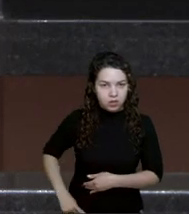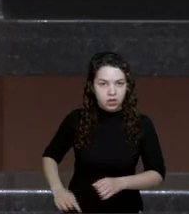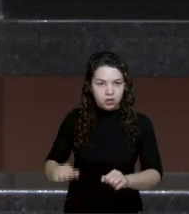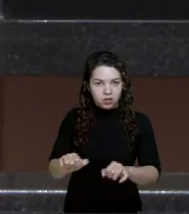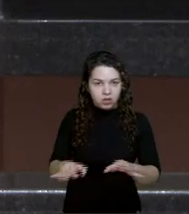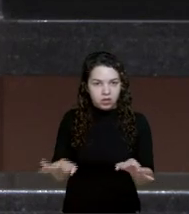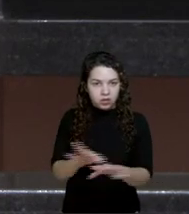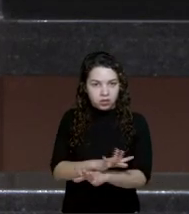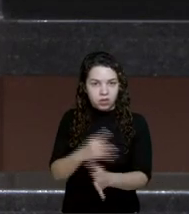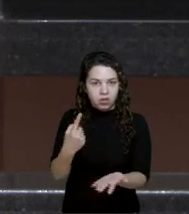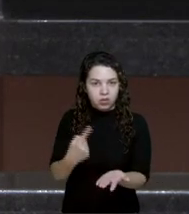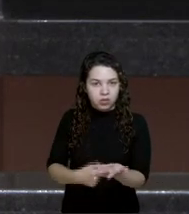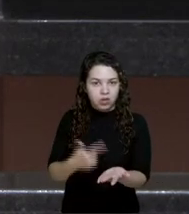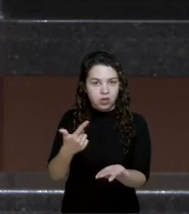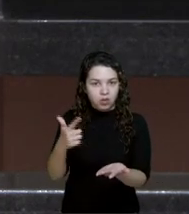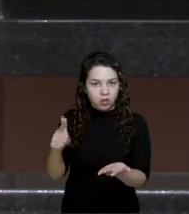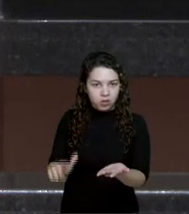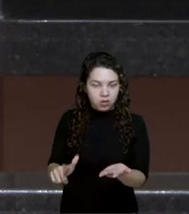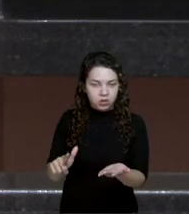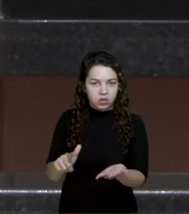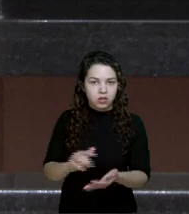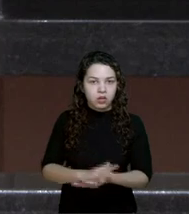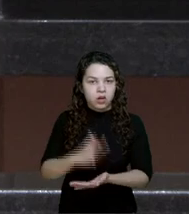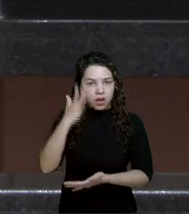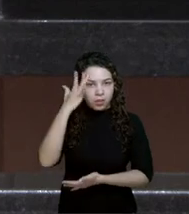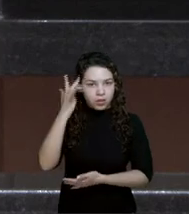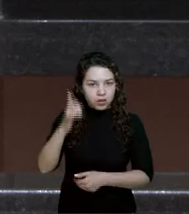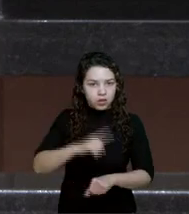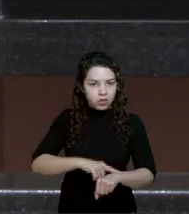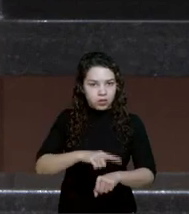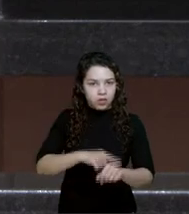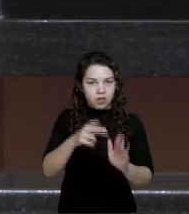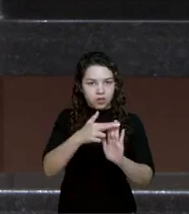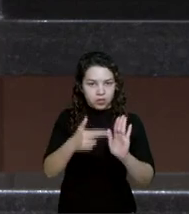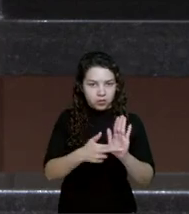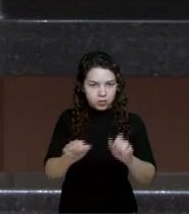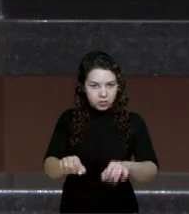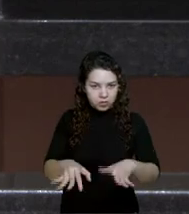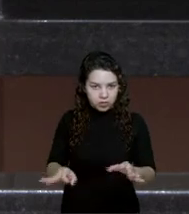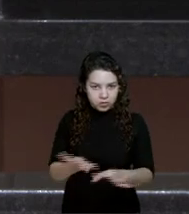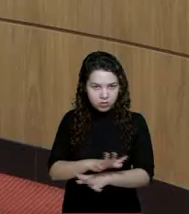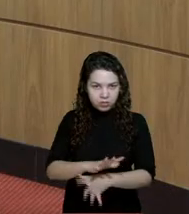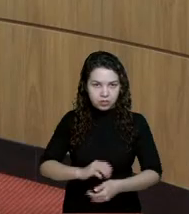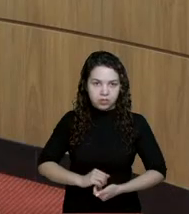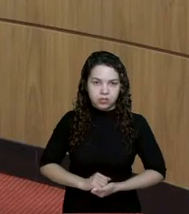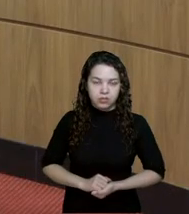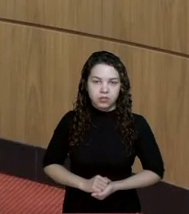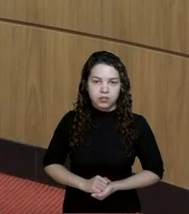sessão, convoca outra ordinária para amanhã no horário regimental. Está encerrada a presente sessão.